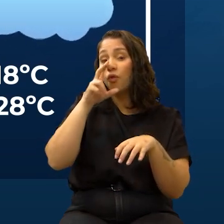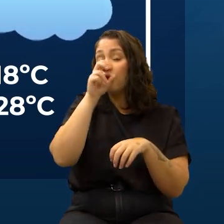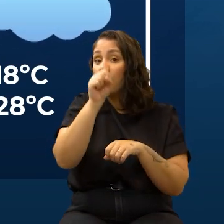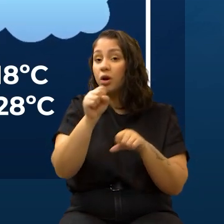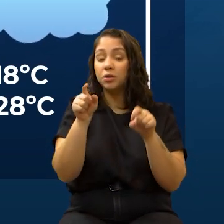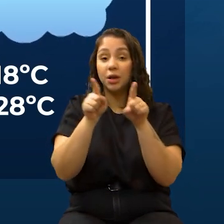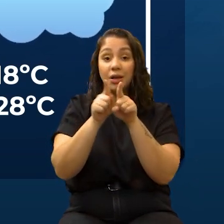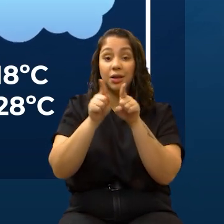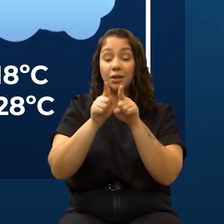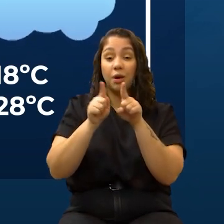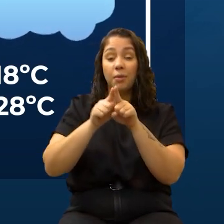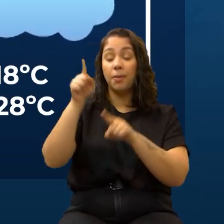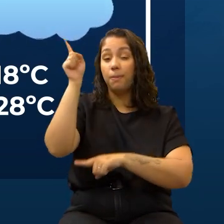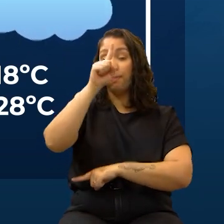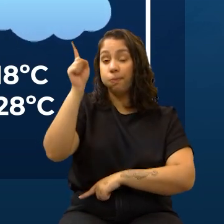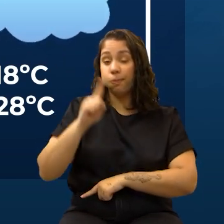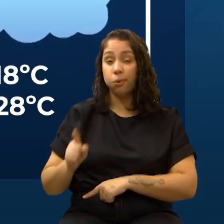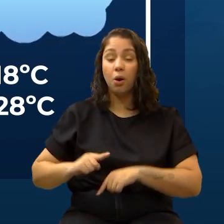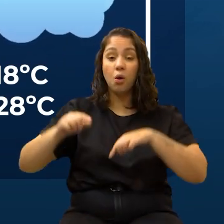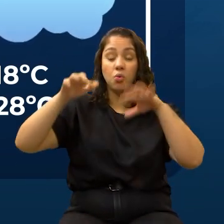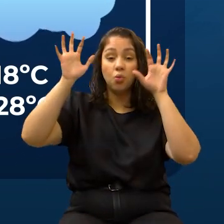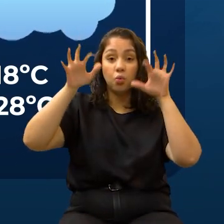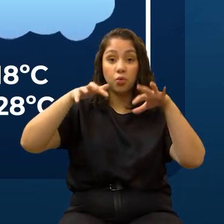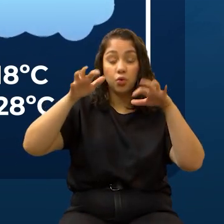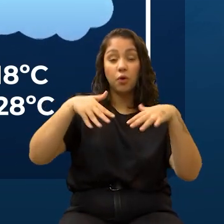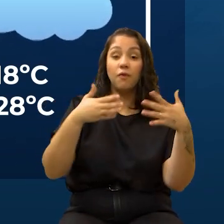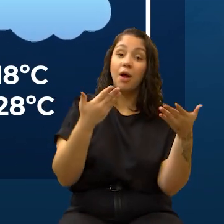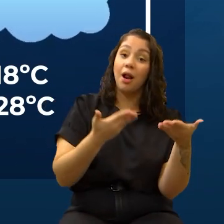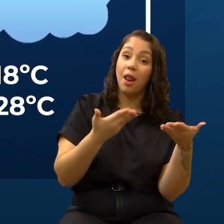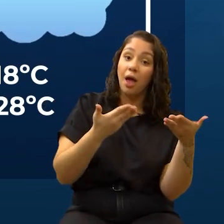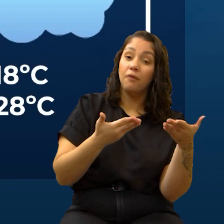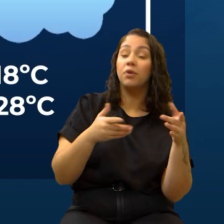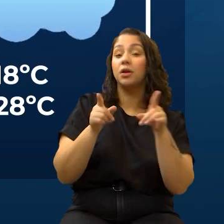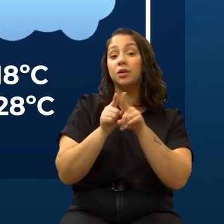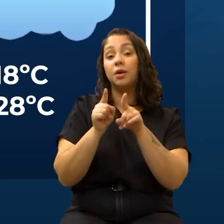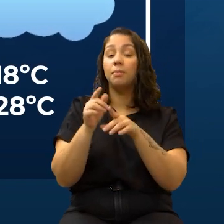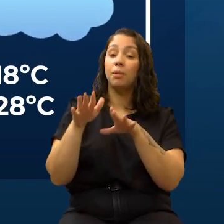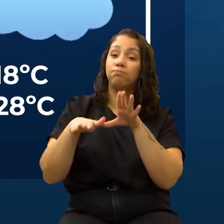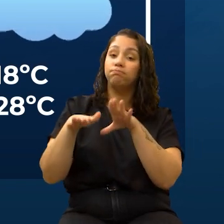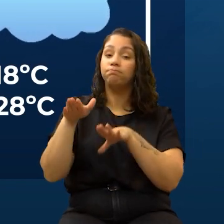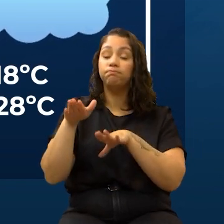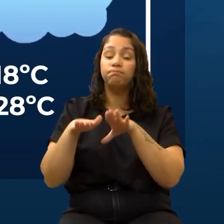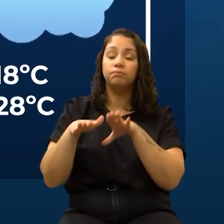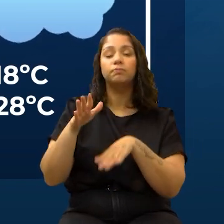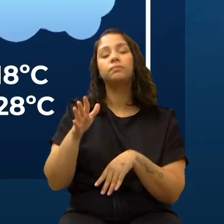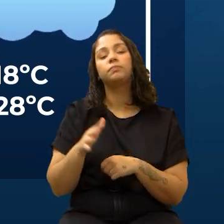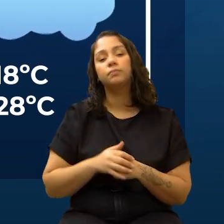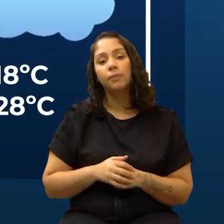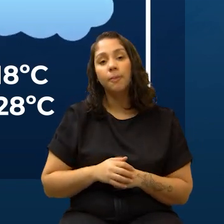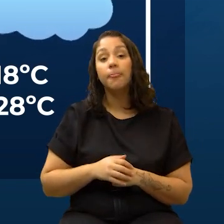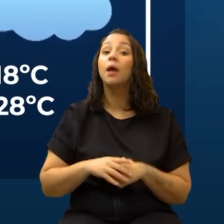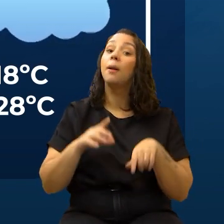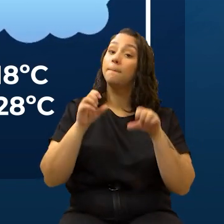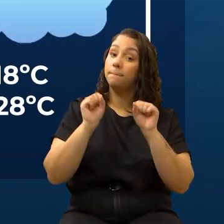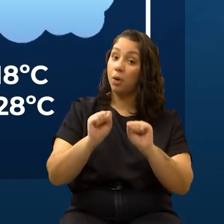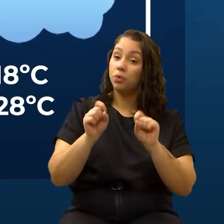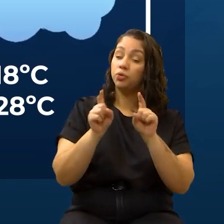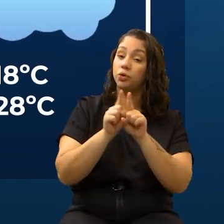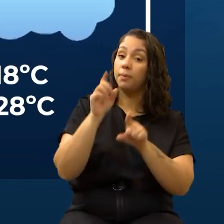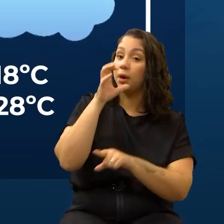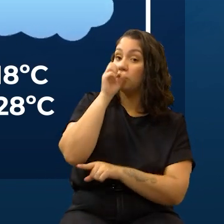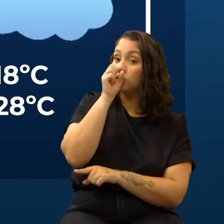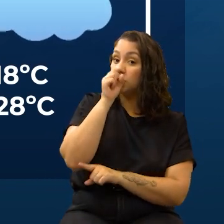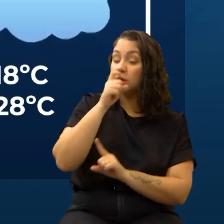associados a períodos de chuva mais fortes e descargas elétricas e chuvas de intensidade leve a moderada.